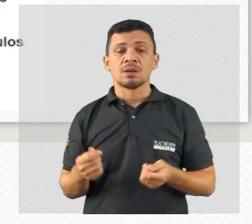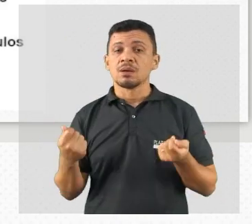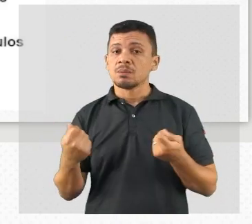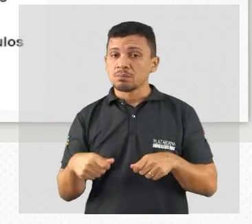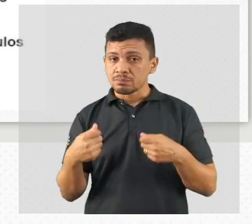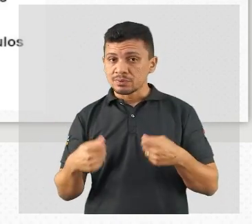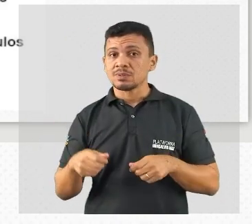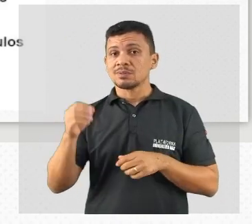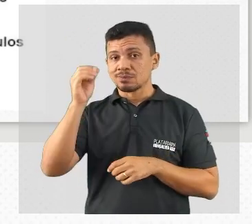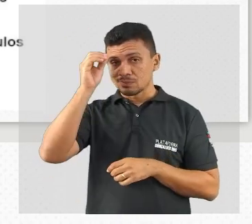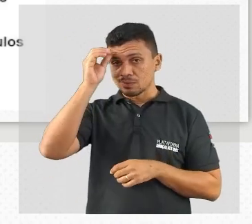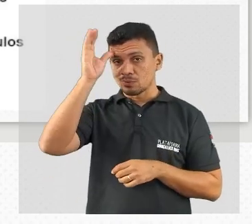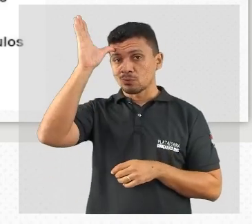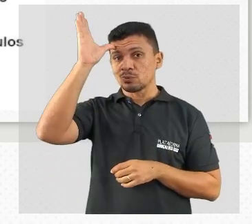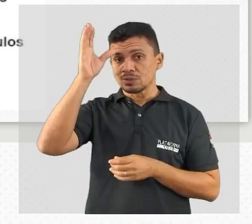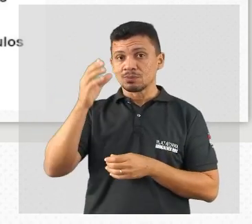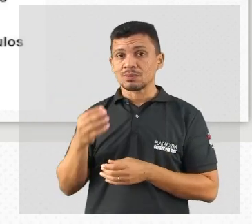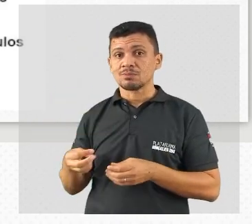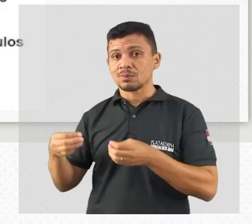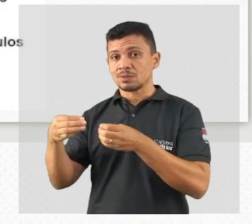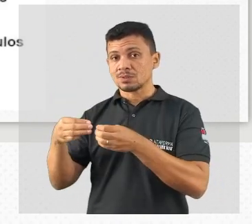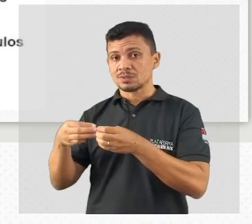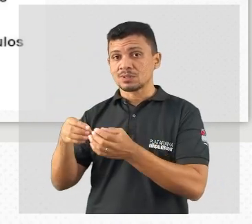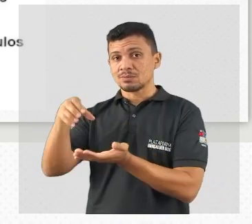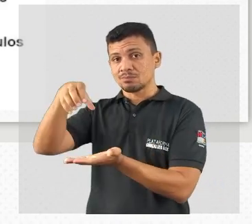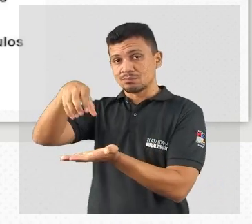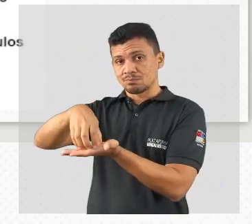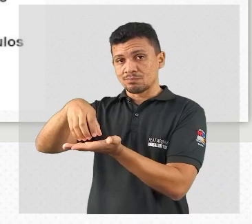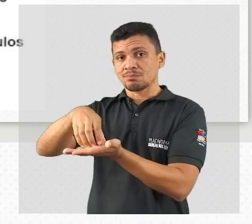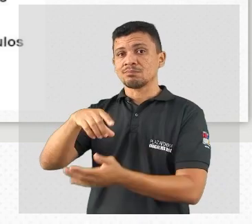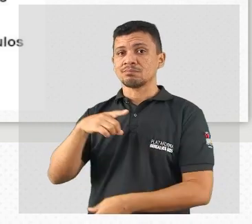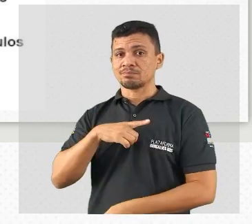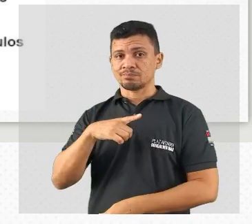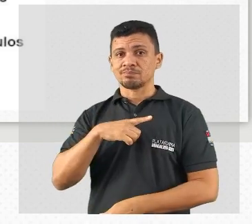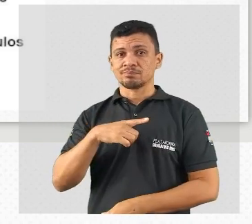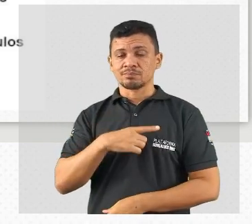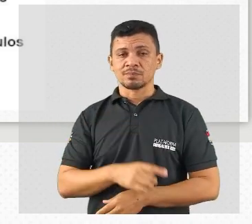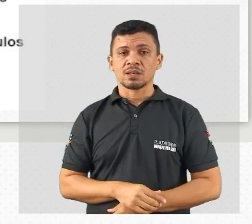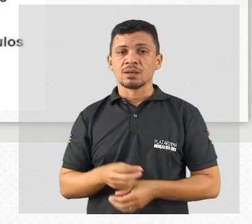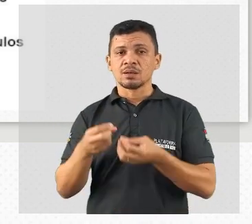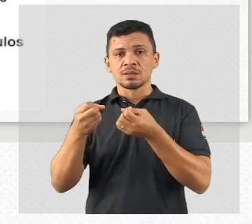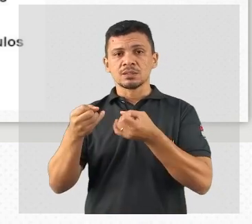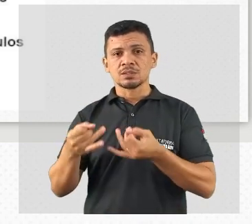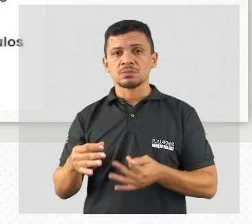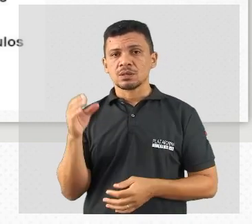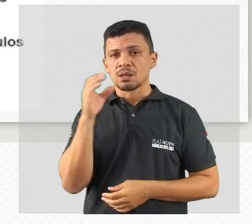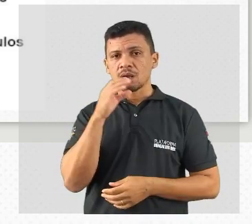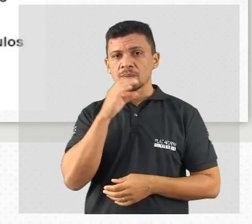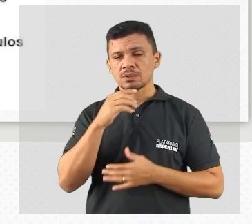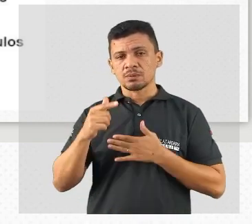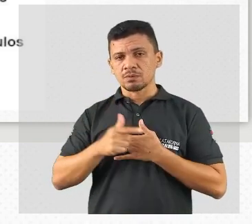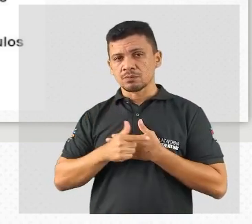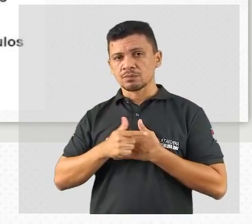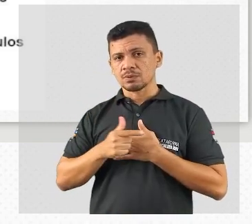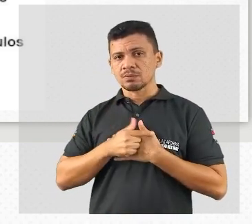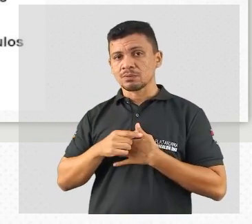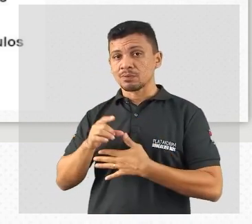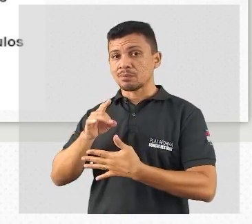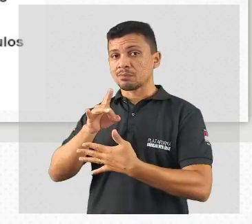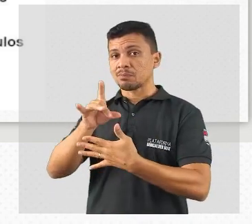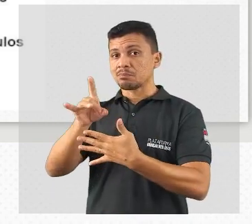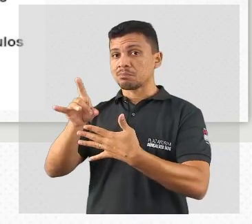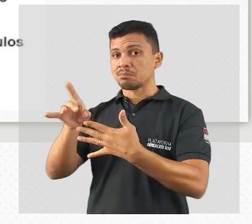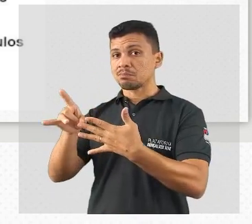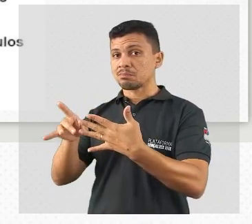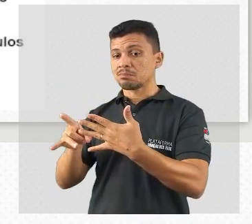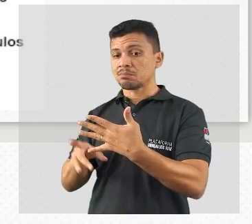certos conhecimentos, tá? Das células eucariontes. Então, falando rapidamente um pouquinho da função dessas organelas,